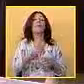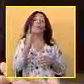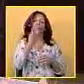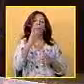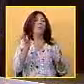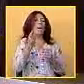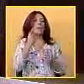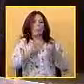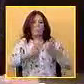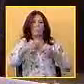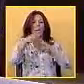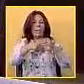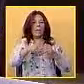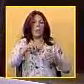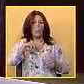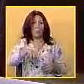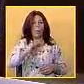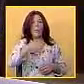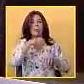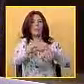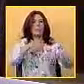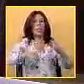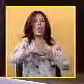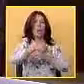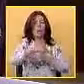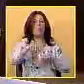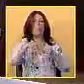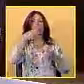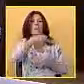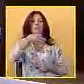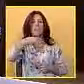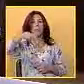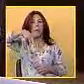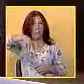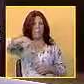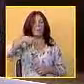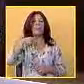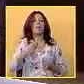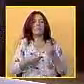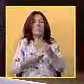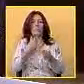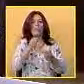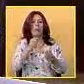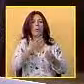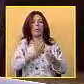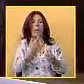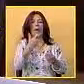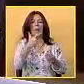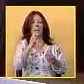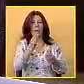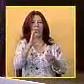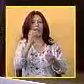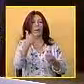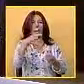Numa das mais concorridas eleições nacionais para o Parlamento Europeu, o Partido Popular Monárquico avança com Frederico Duarte Carvalho.